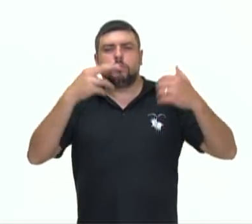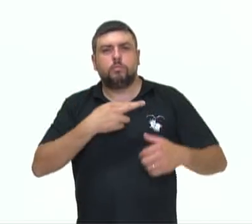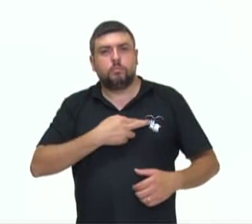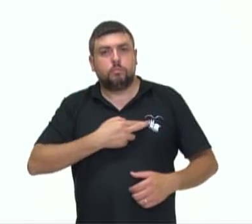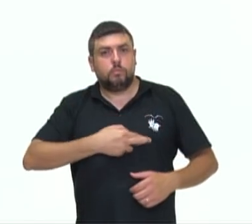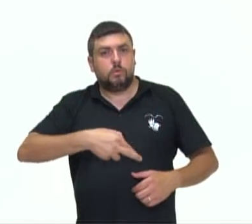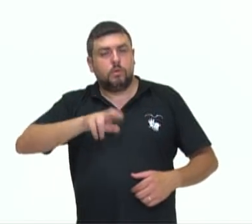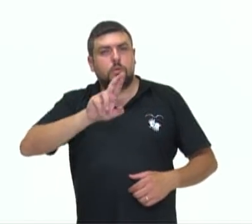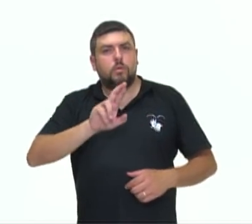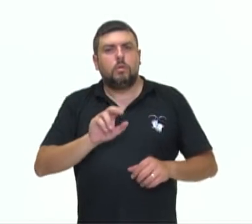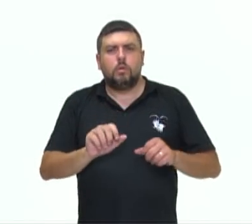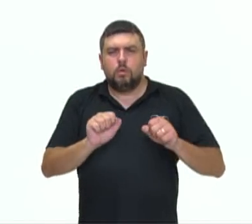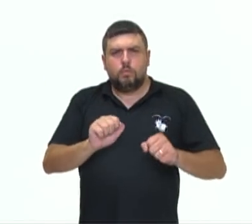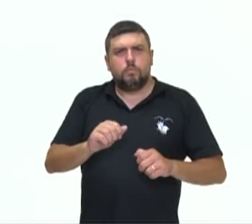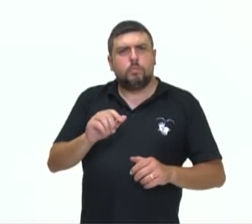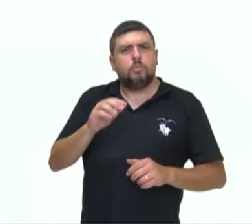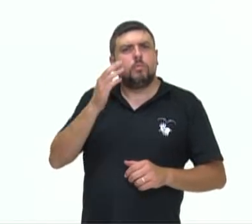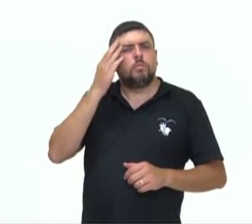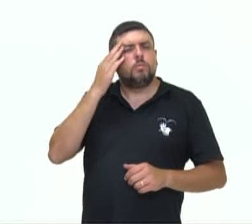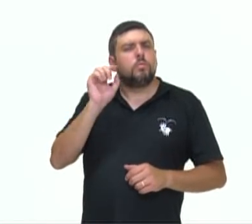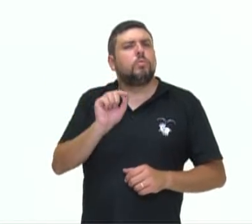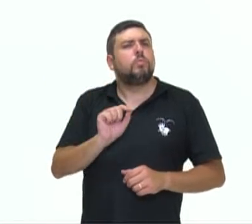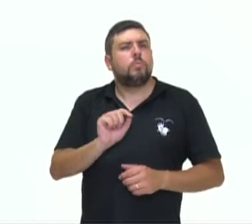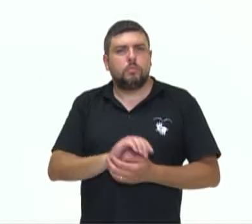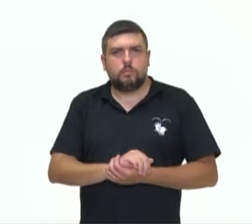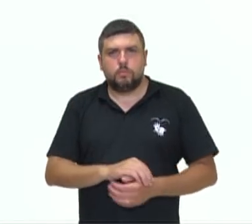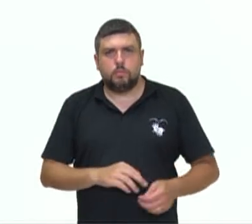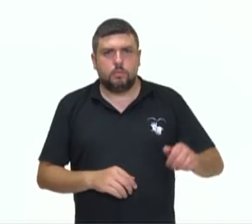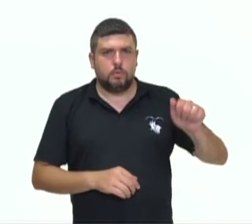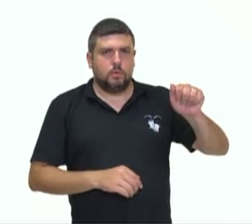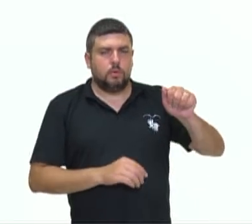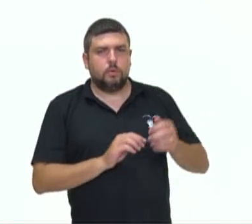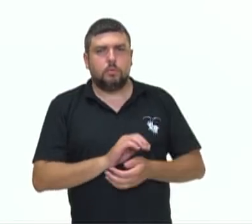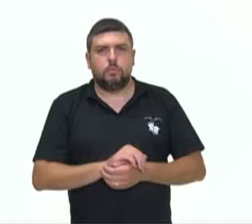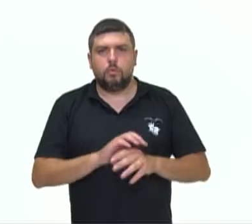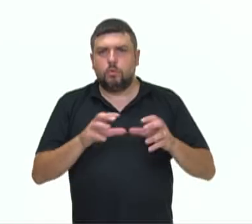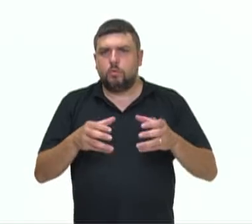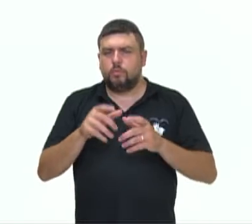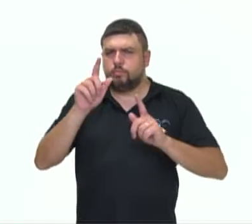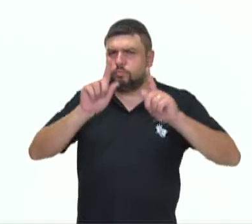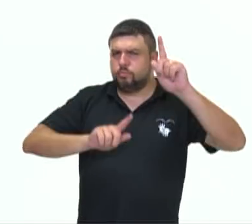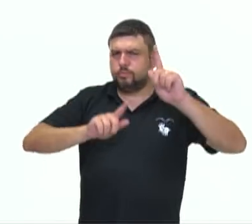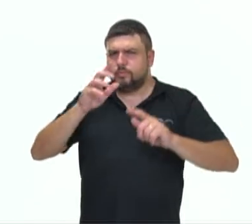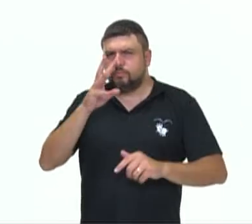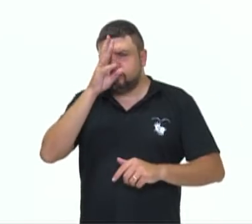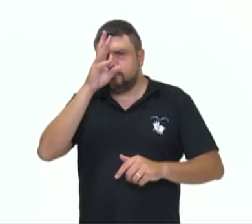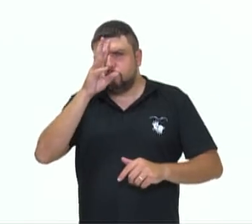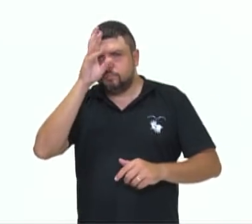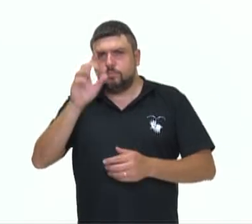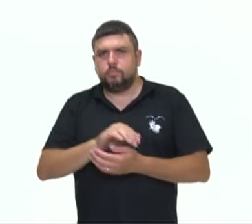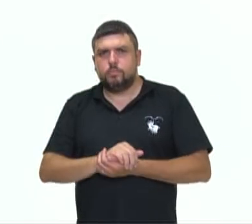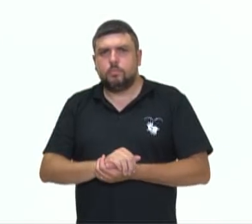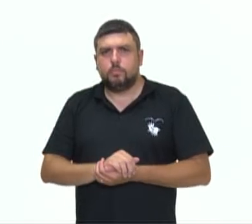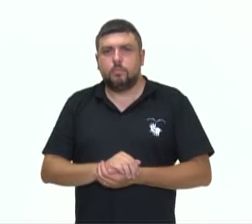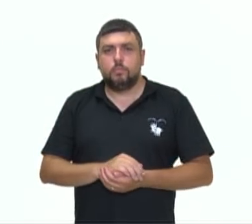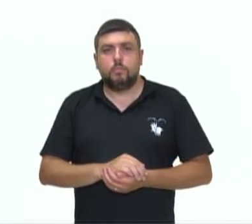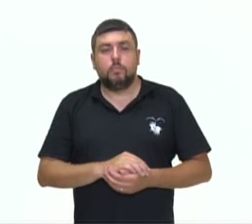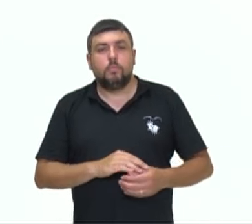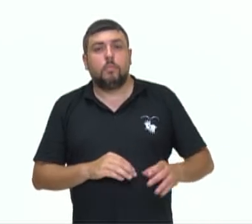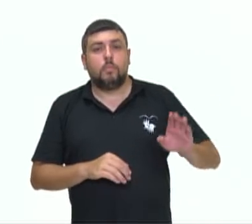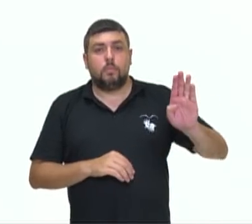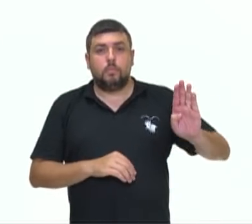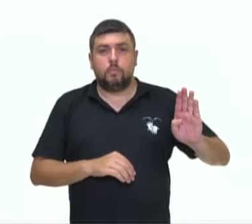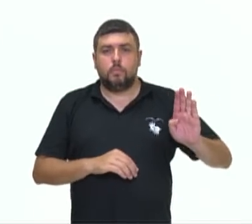religiosas e podem ser compreendidos como: letra A, um conjunto de gestos sem sentido. Letra B, recapitulação de um acontecimento